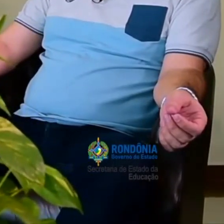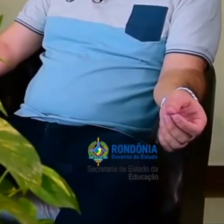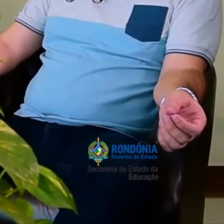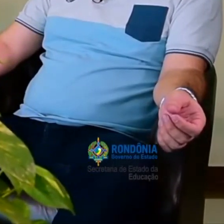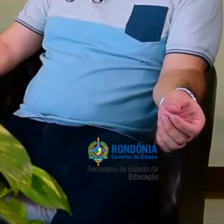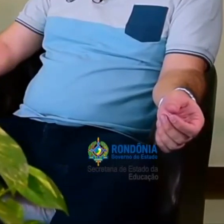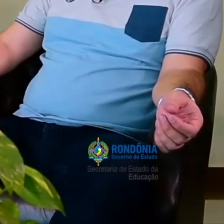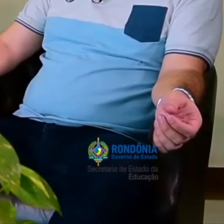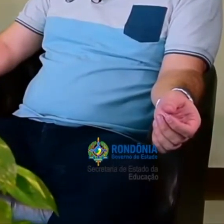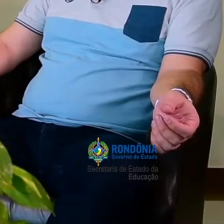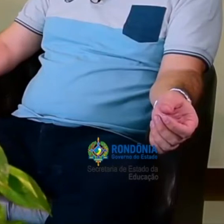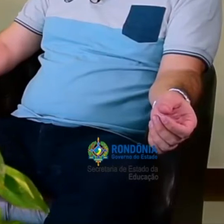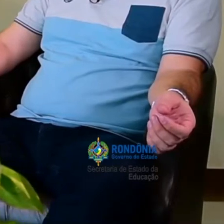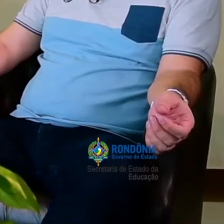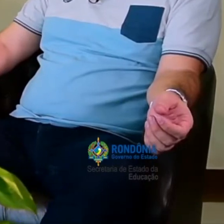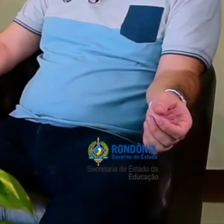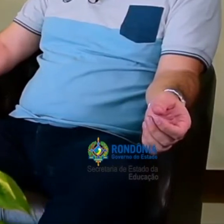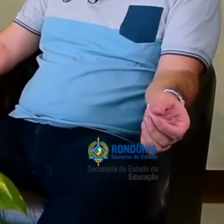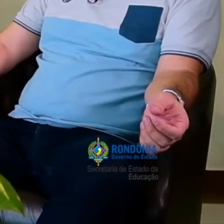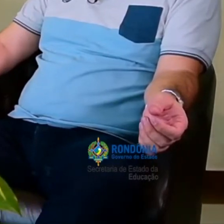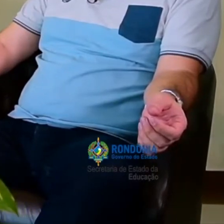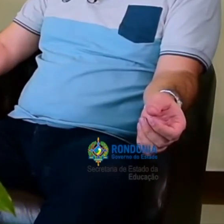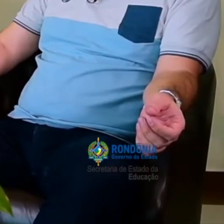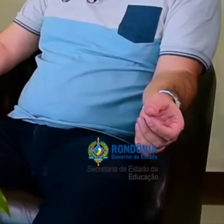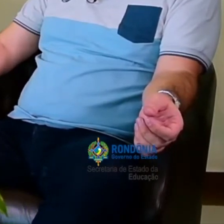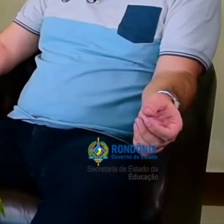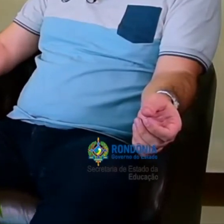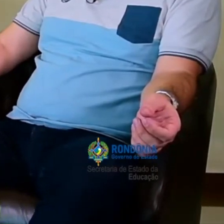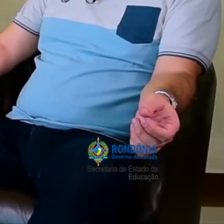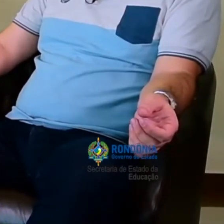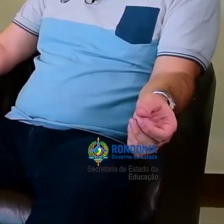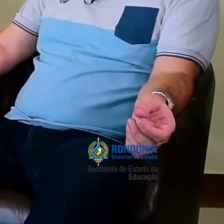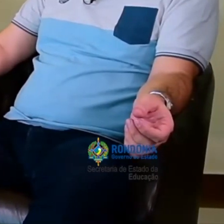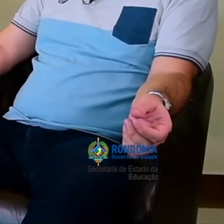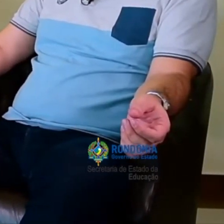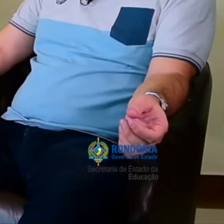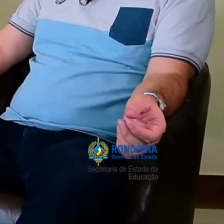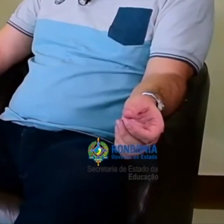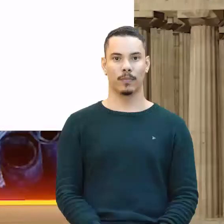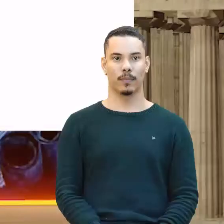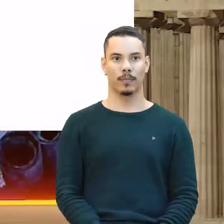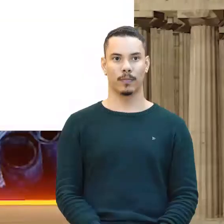assunto é interessante e eu espero que você tenha gostado. Bons estudos e até a próxima.